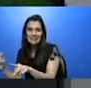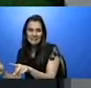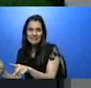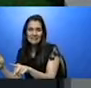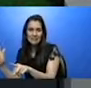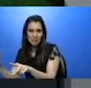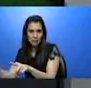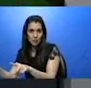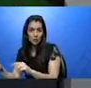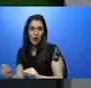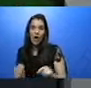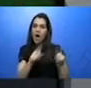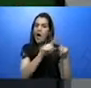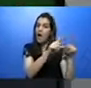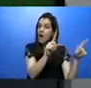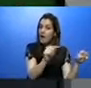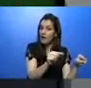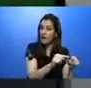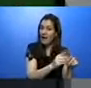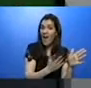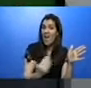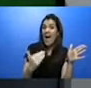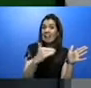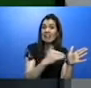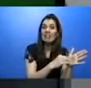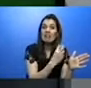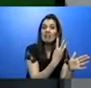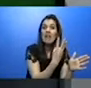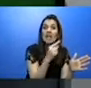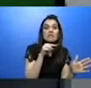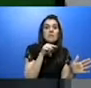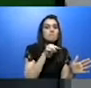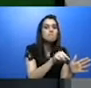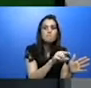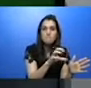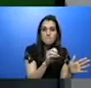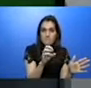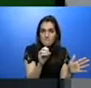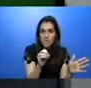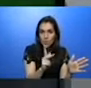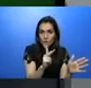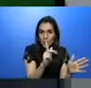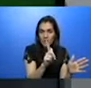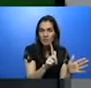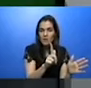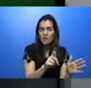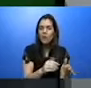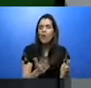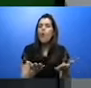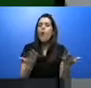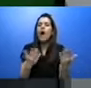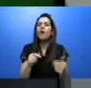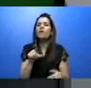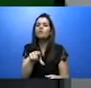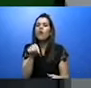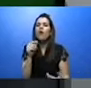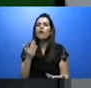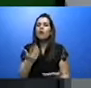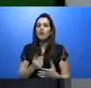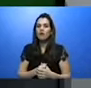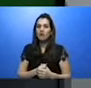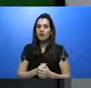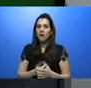de 250 até 3.000 quilos. Então, qual é mais indicada para medir o peso desse